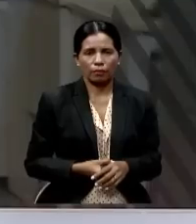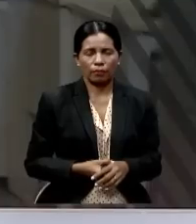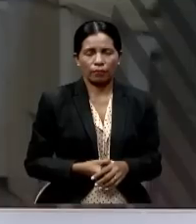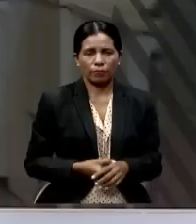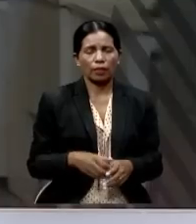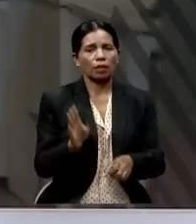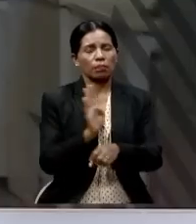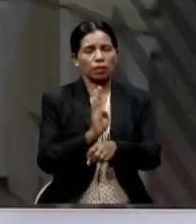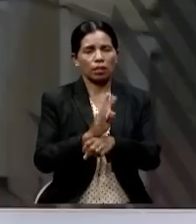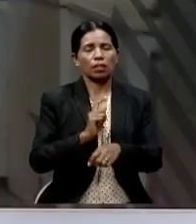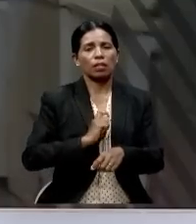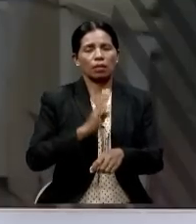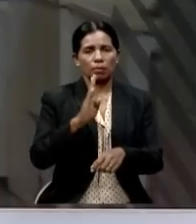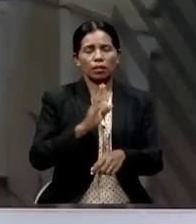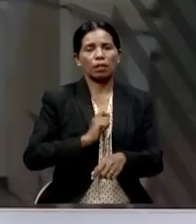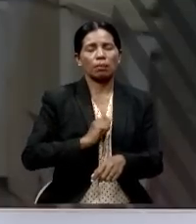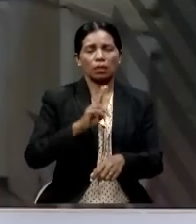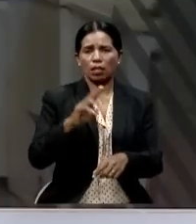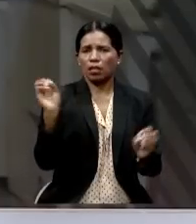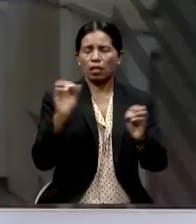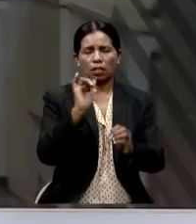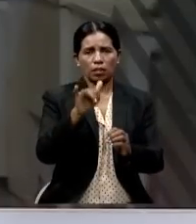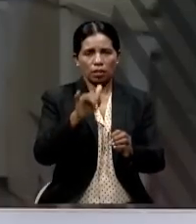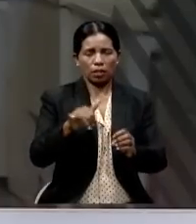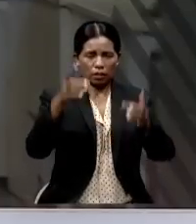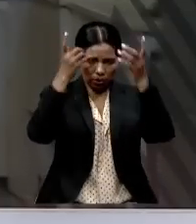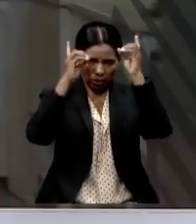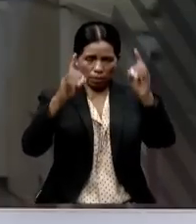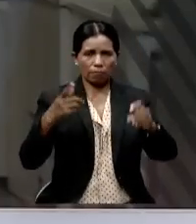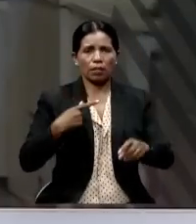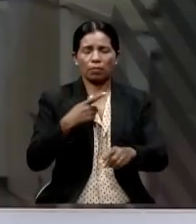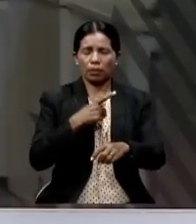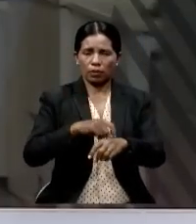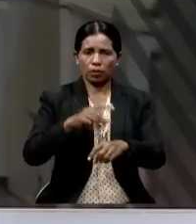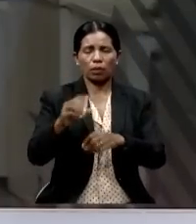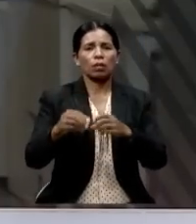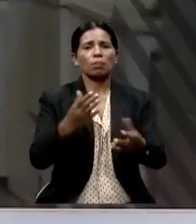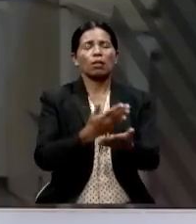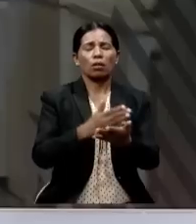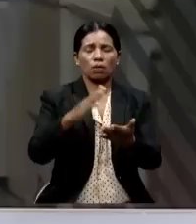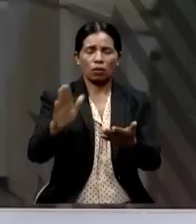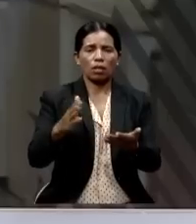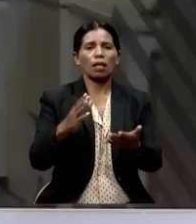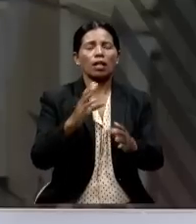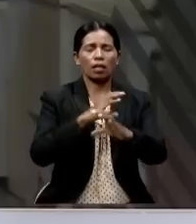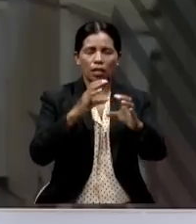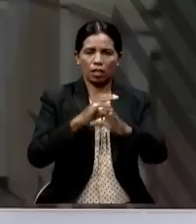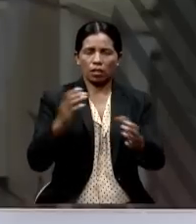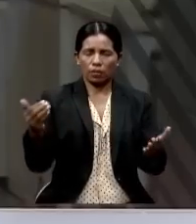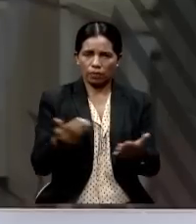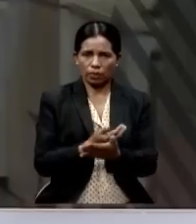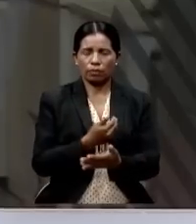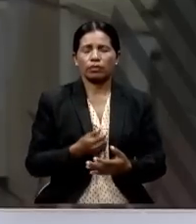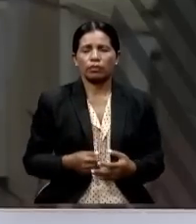Negosiante tai besi na manglewana la concorda ho decisão parlamento kona bale la un careta ho di sosa careta fom.